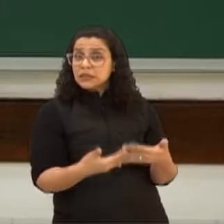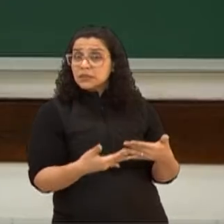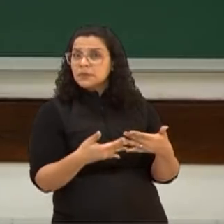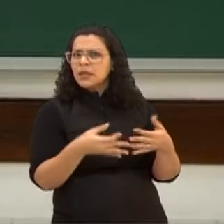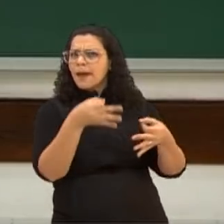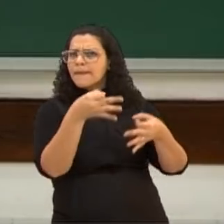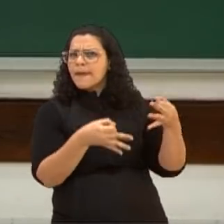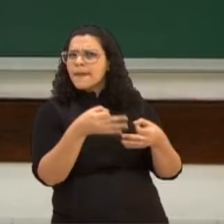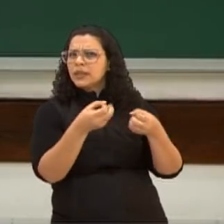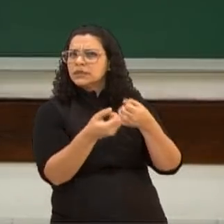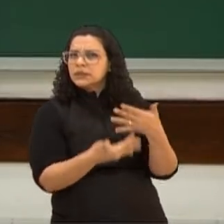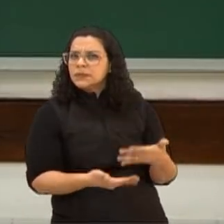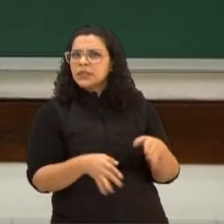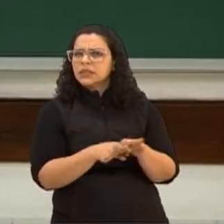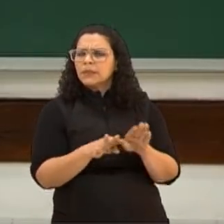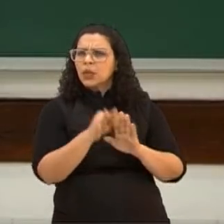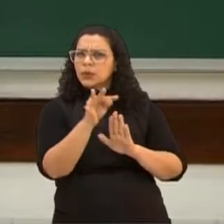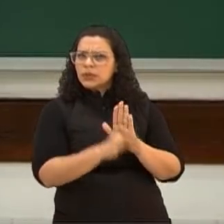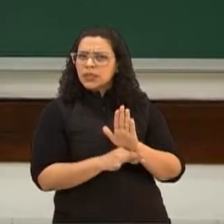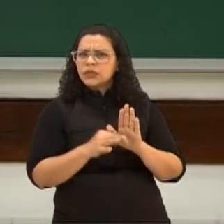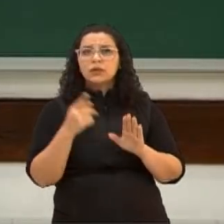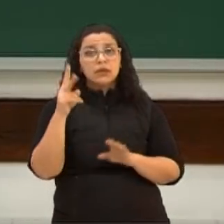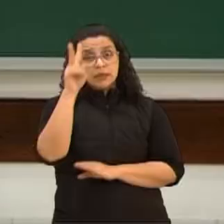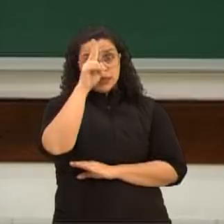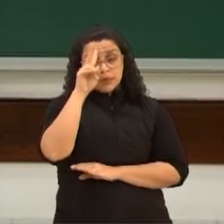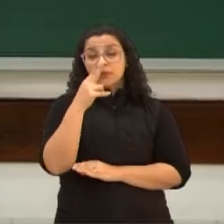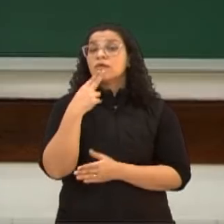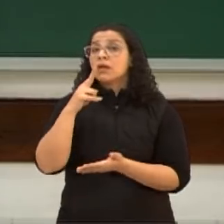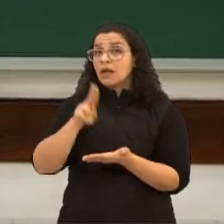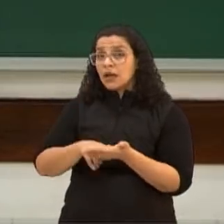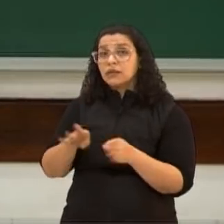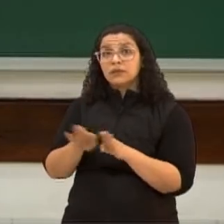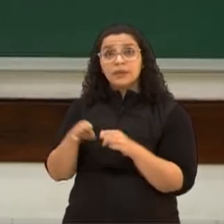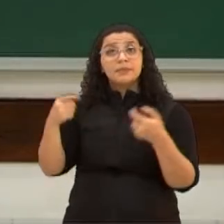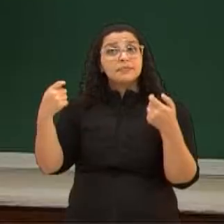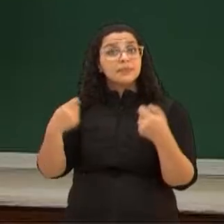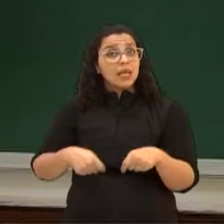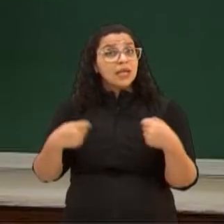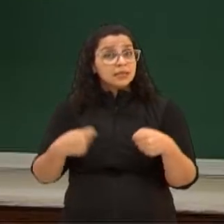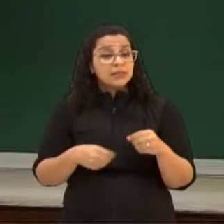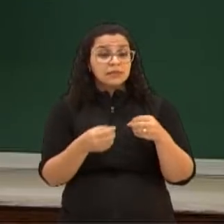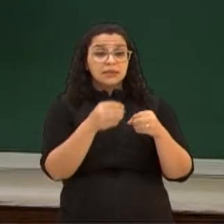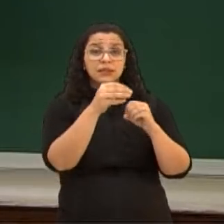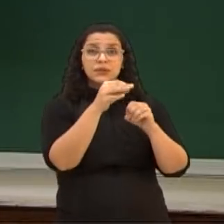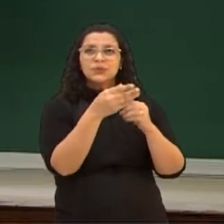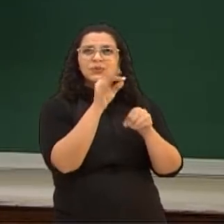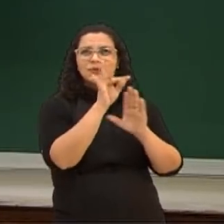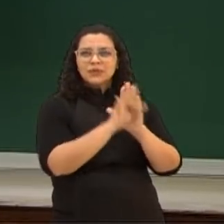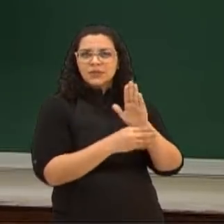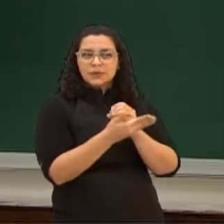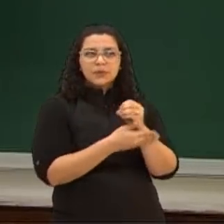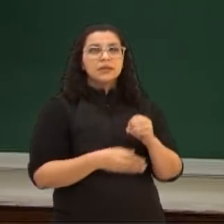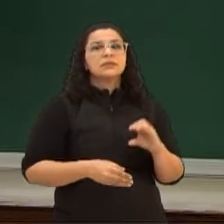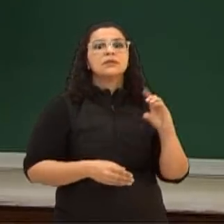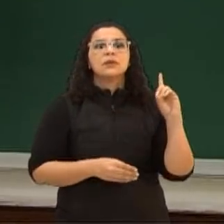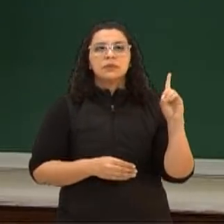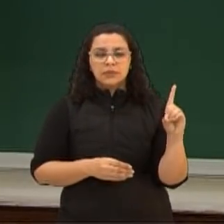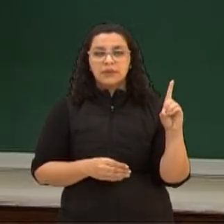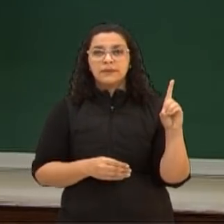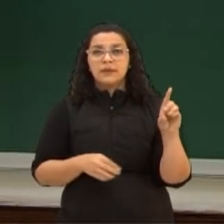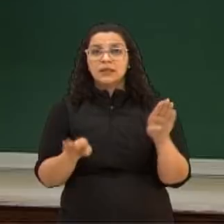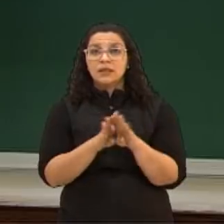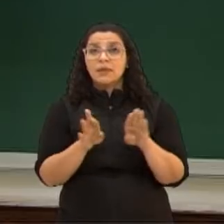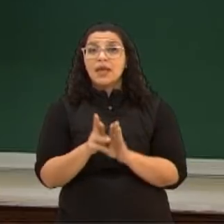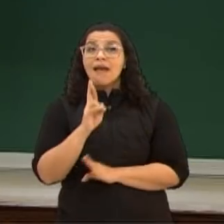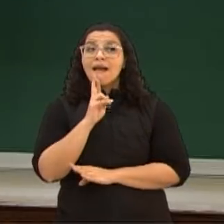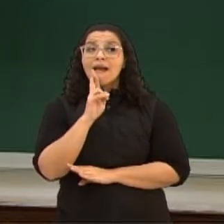Vai justificar aquele texto base. Lembrando que a carta do leitor precisa deste texto base, ok? Letra D,